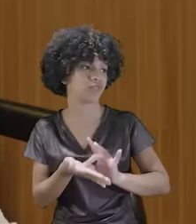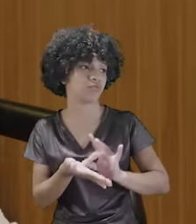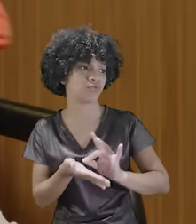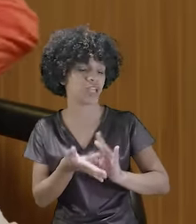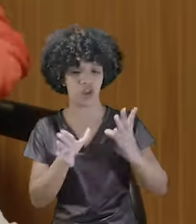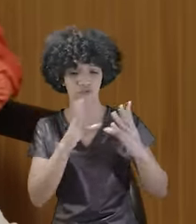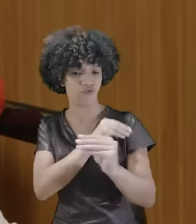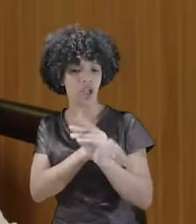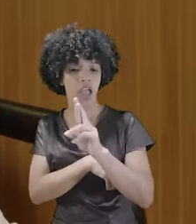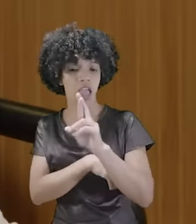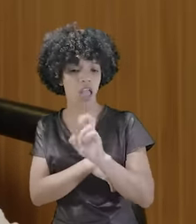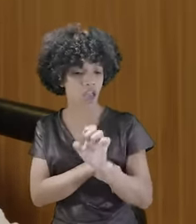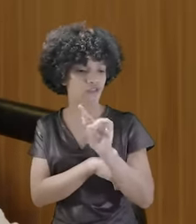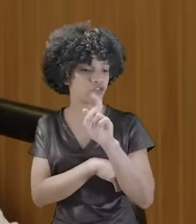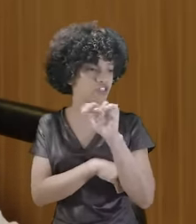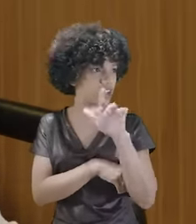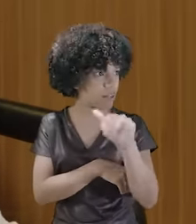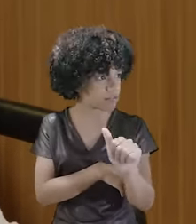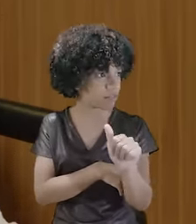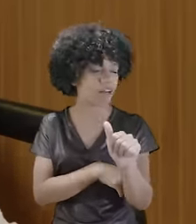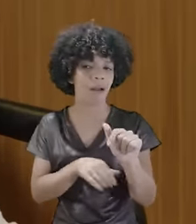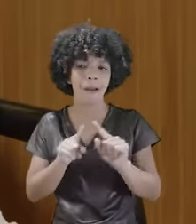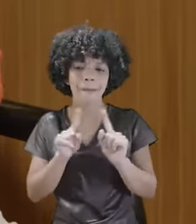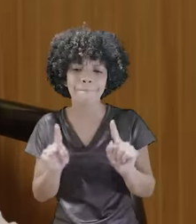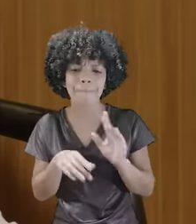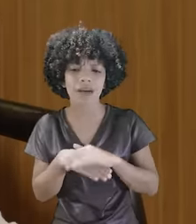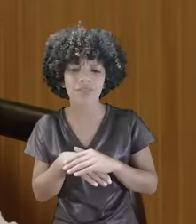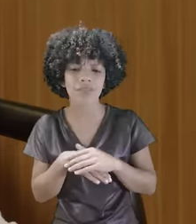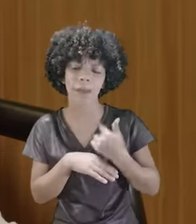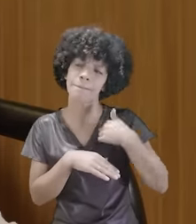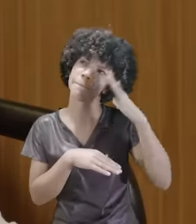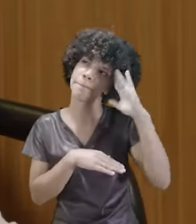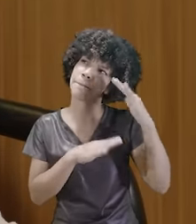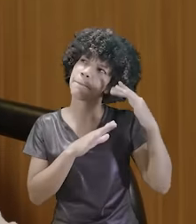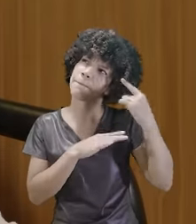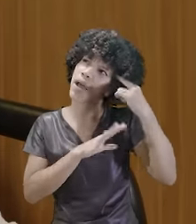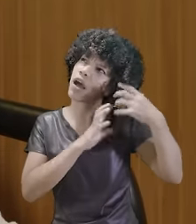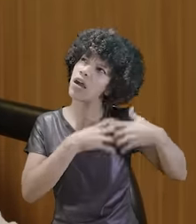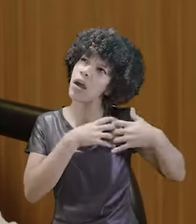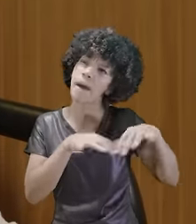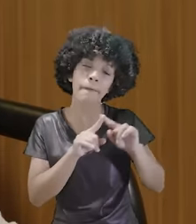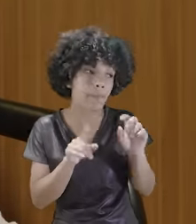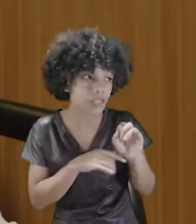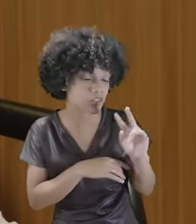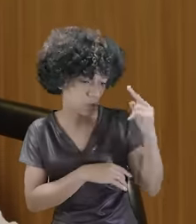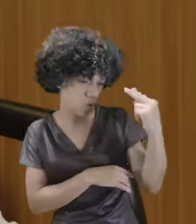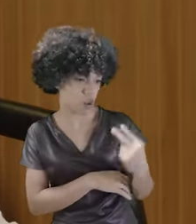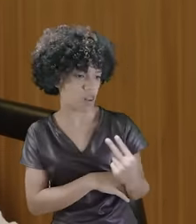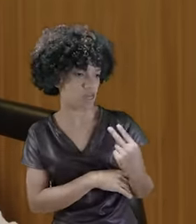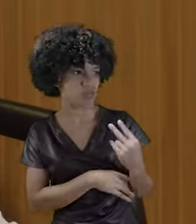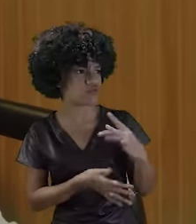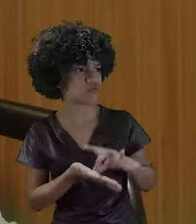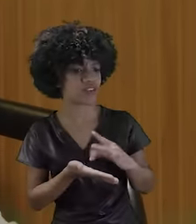não não tem como mudar também e mundo dentro Eu e minha cabeça mas se você olhando no